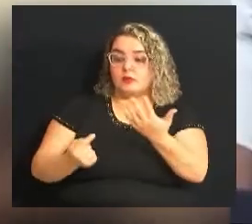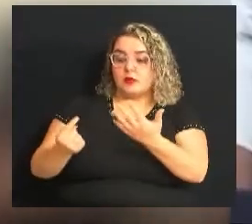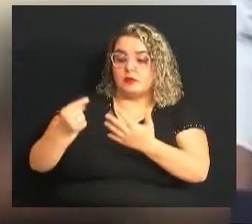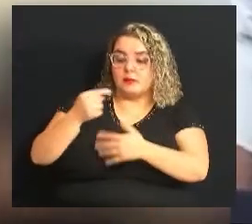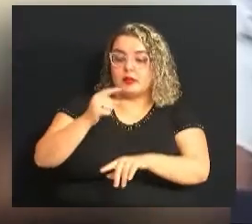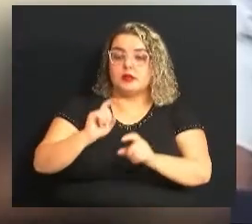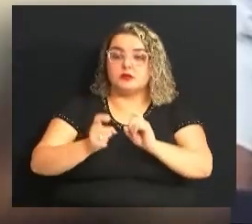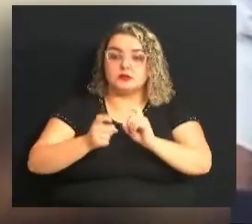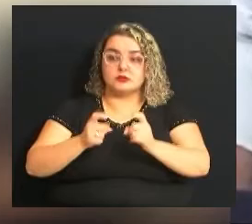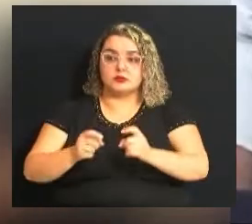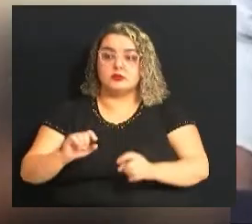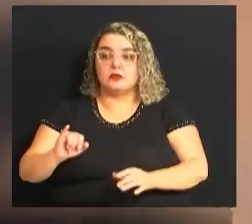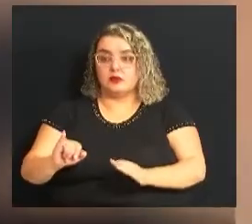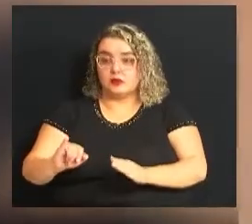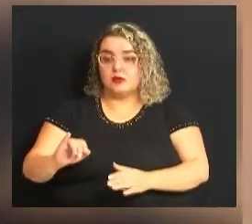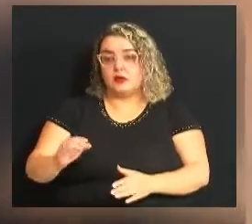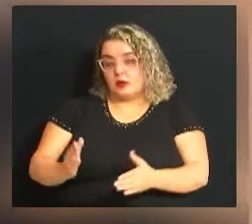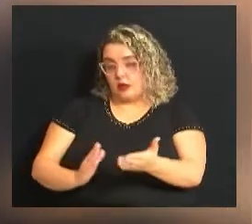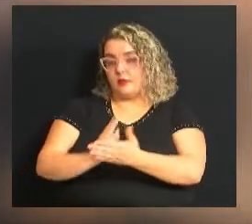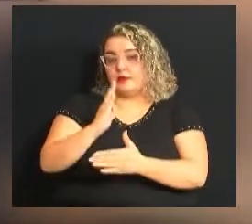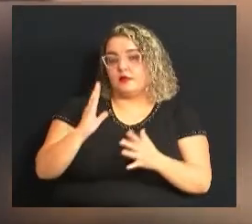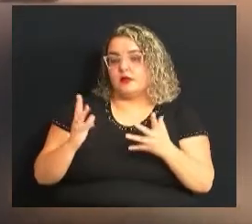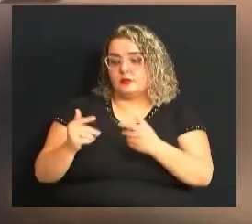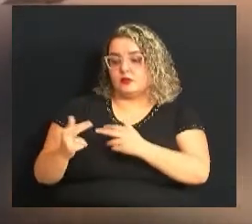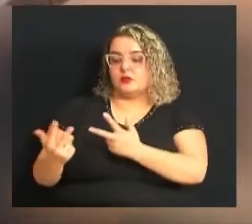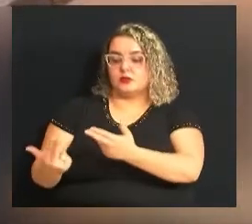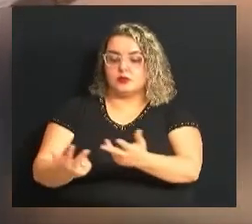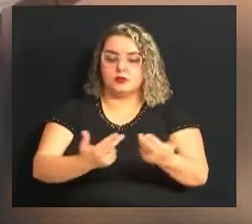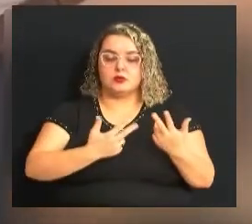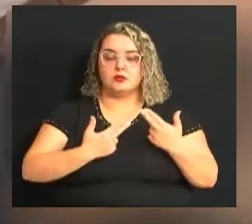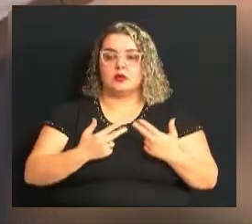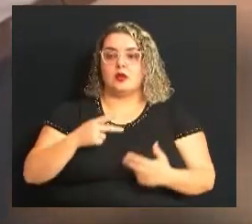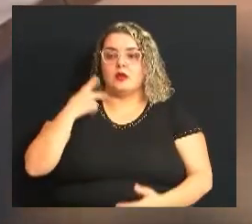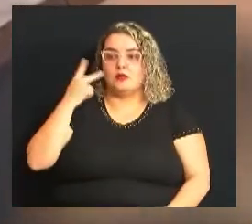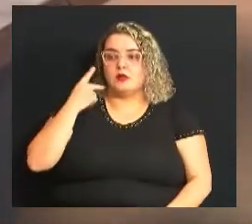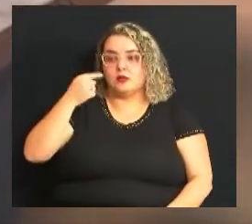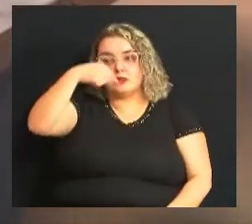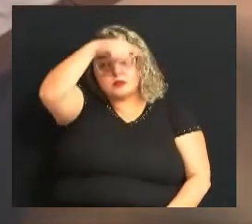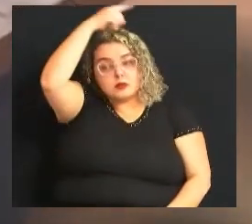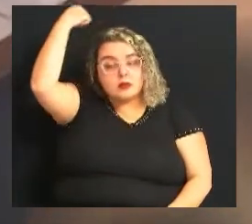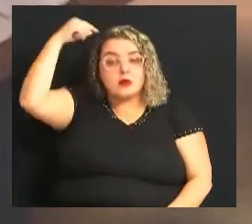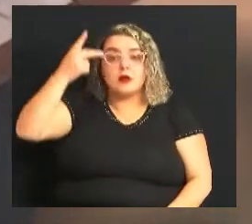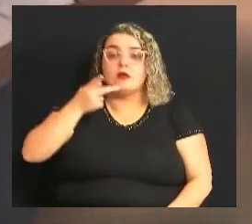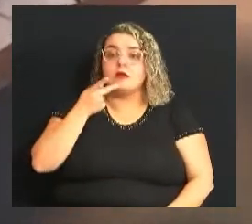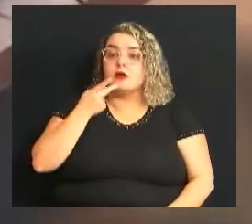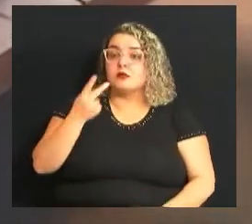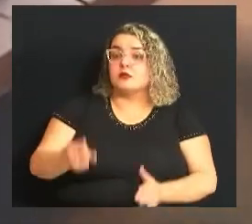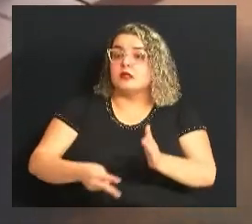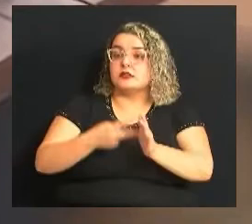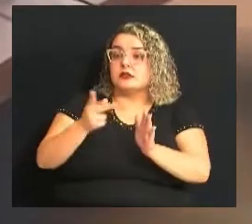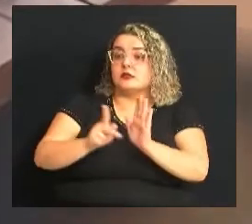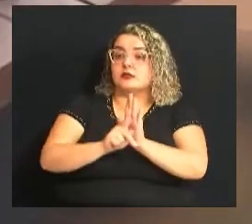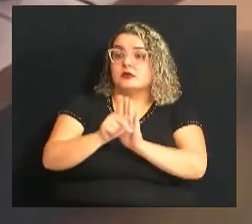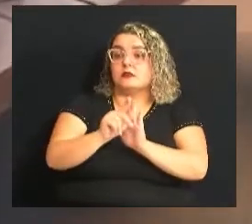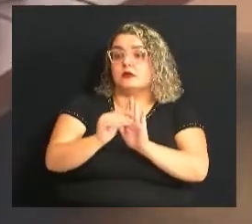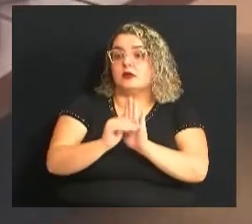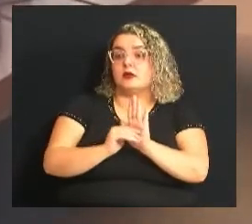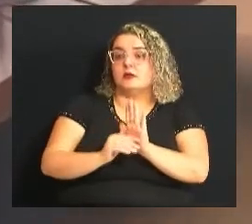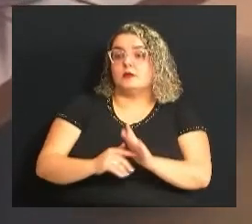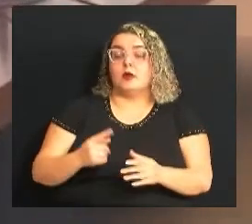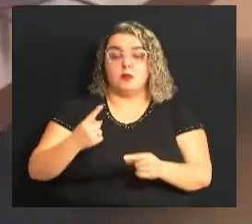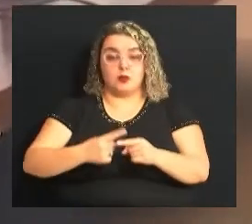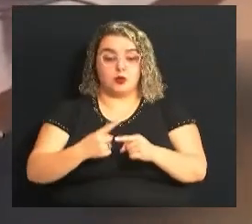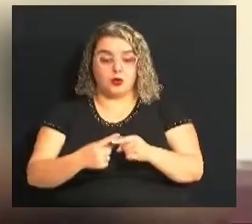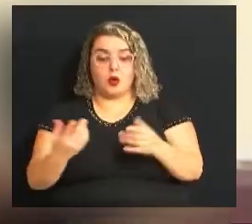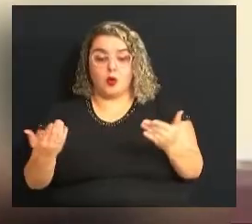Jaime todos os pontos levantados na reunião foram aprovados por unanimidade o parlamentar Paulo Gaspar comentou sobre a